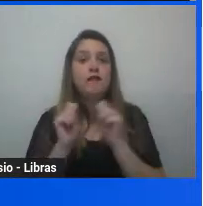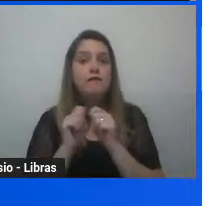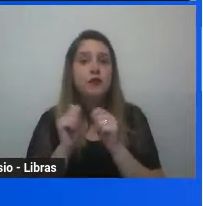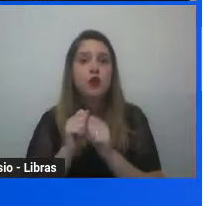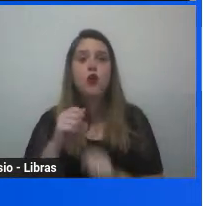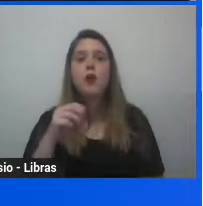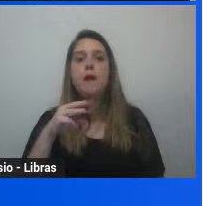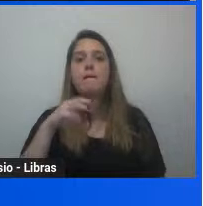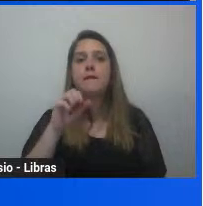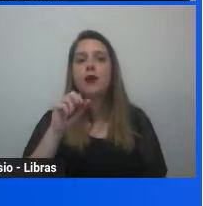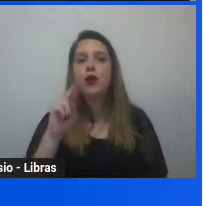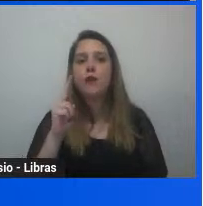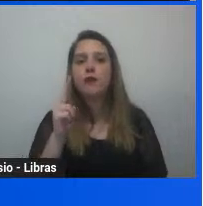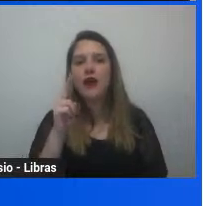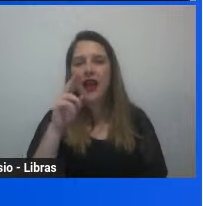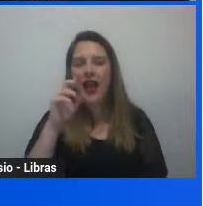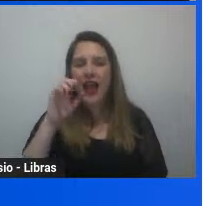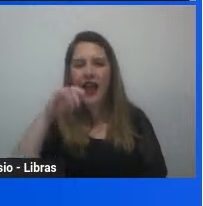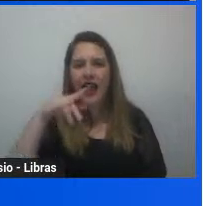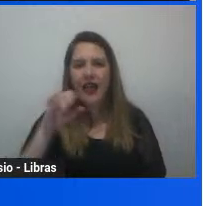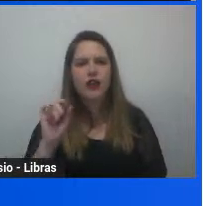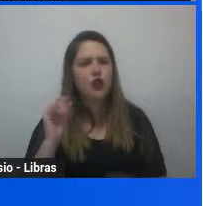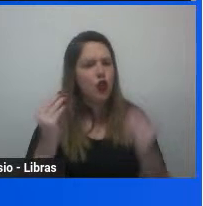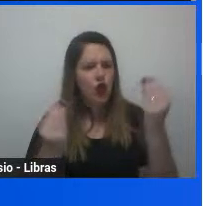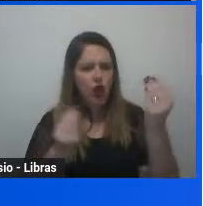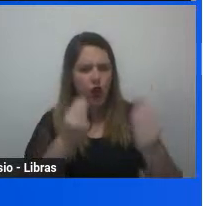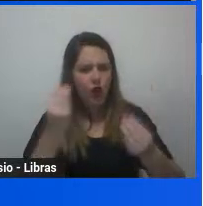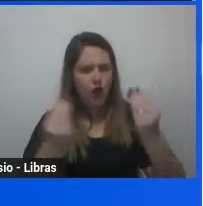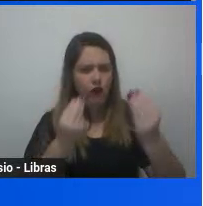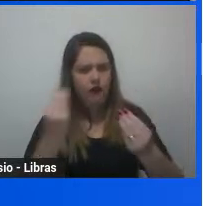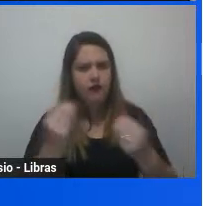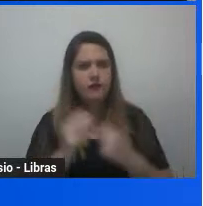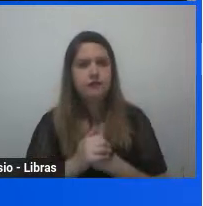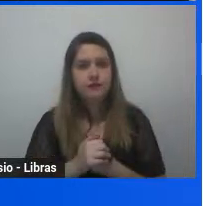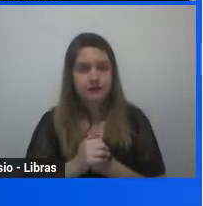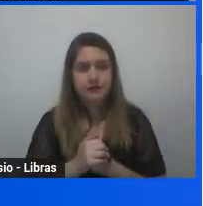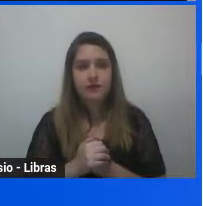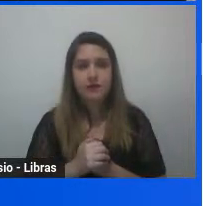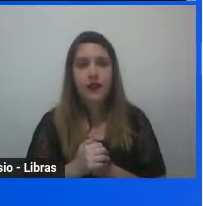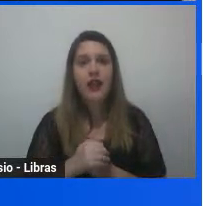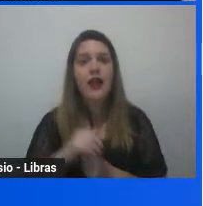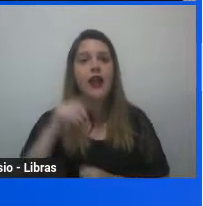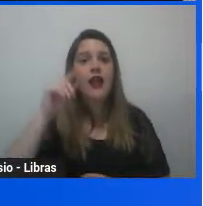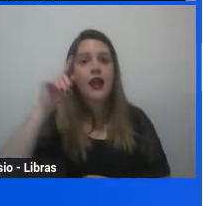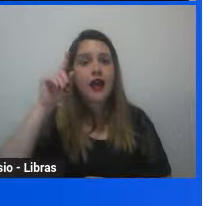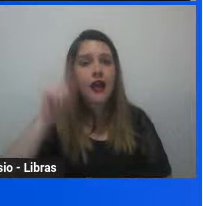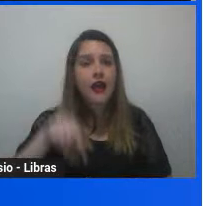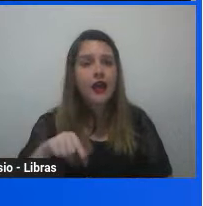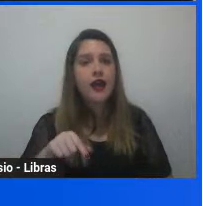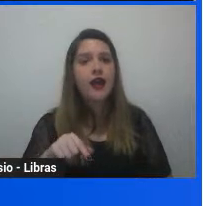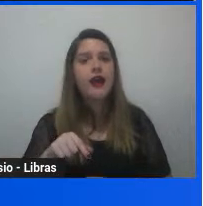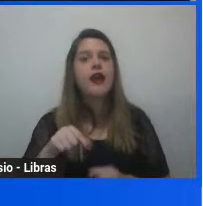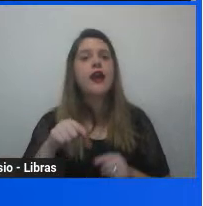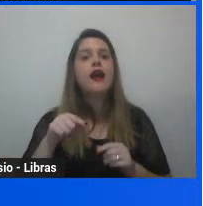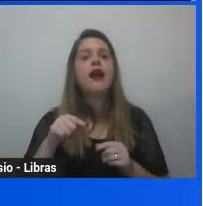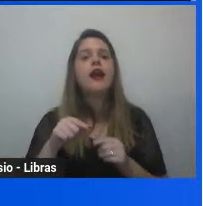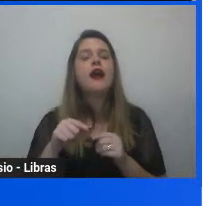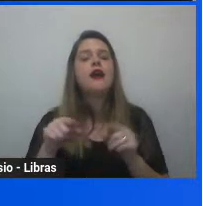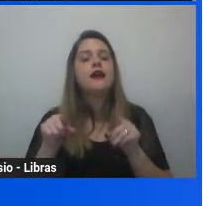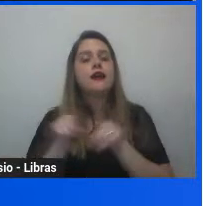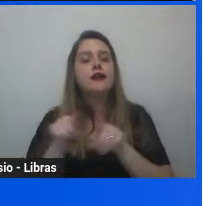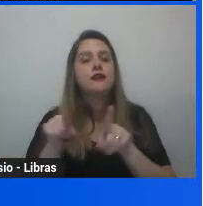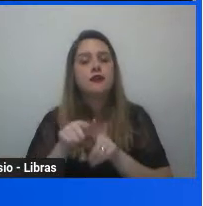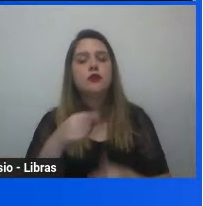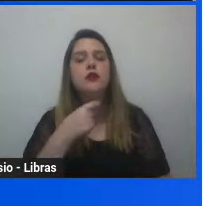de Heimlich. Como? A manobra de Heimlich, né, é a manobra de